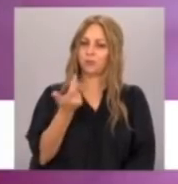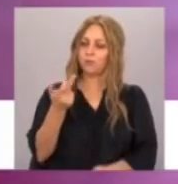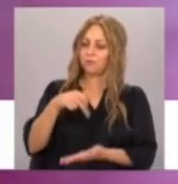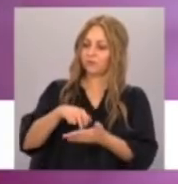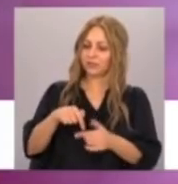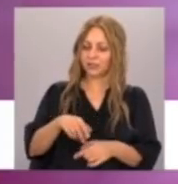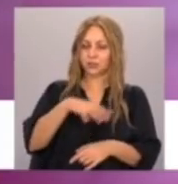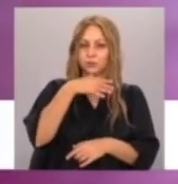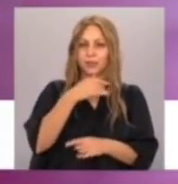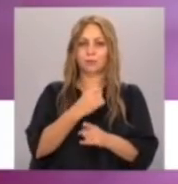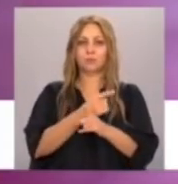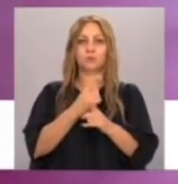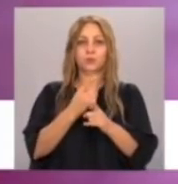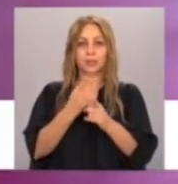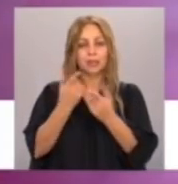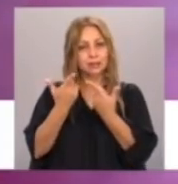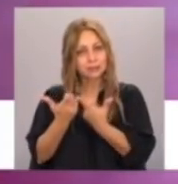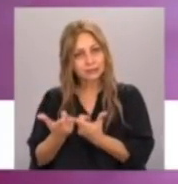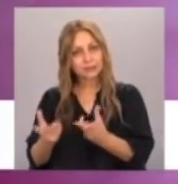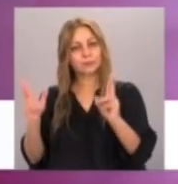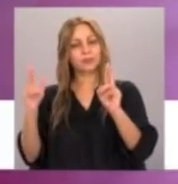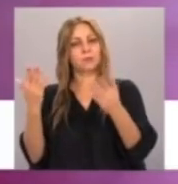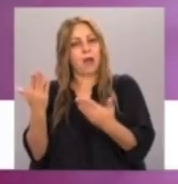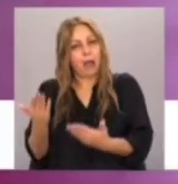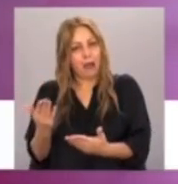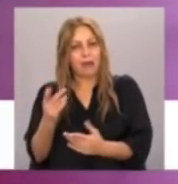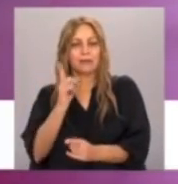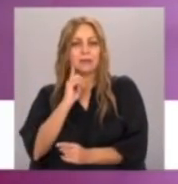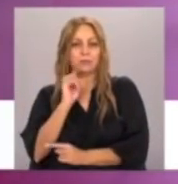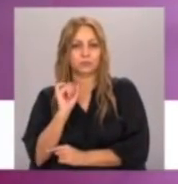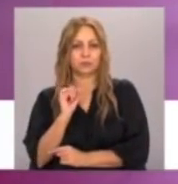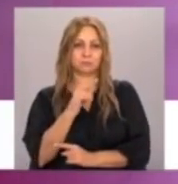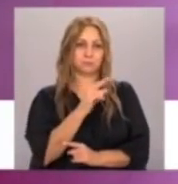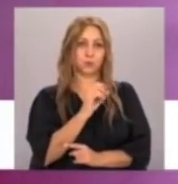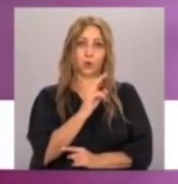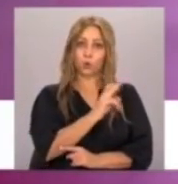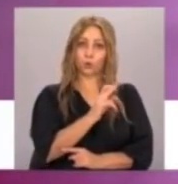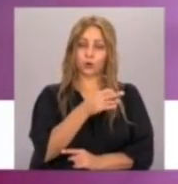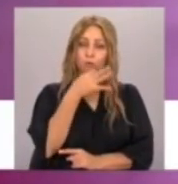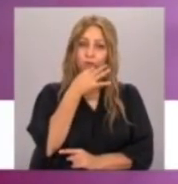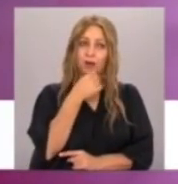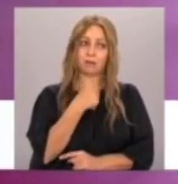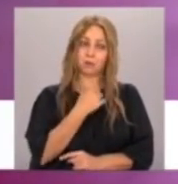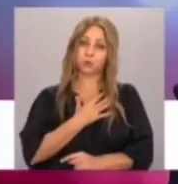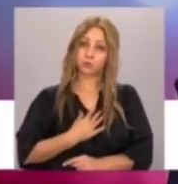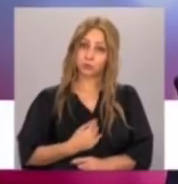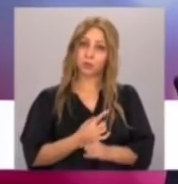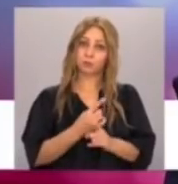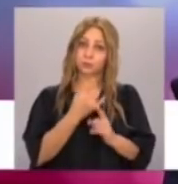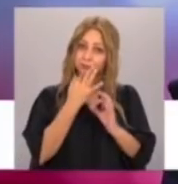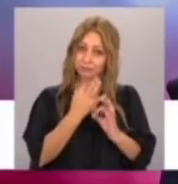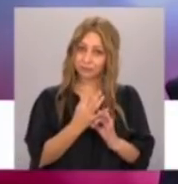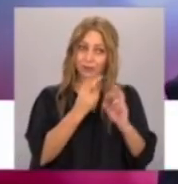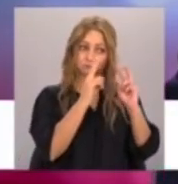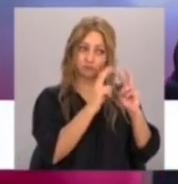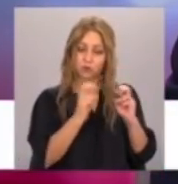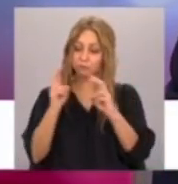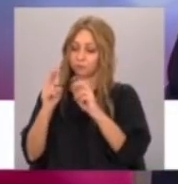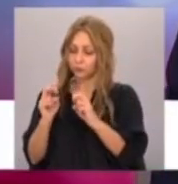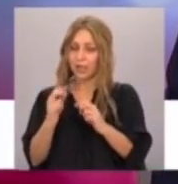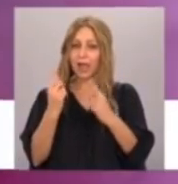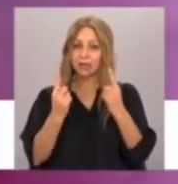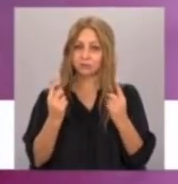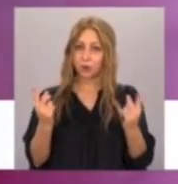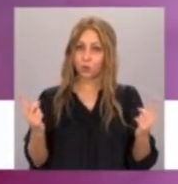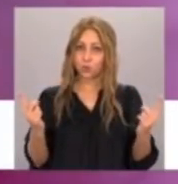o a cena e faz falta e não tem muito vou ver se o primeiro travessão do teu bebê o que de facto de tão difícil de um diagnóstico sentimos Depois temos